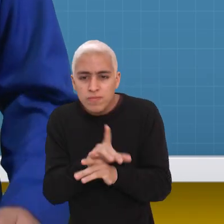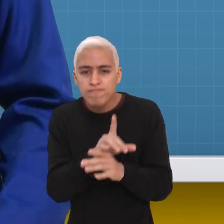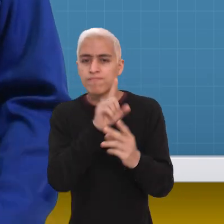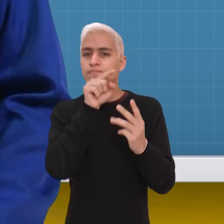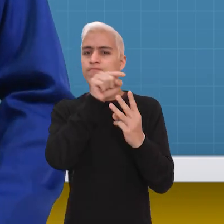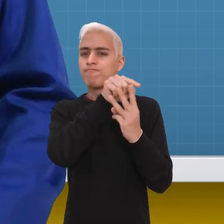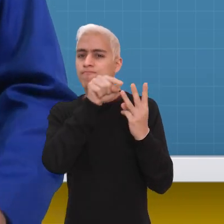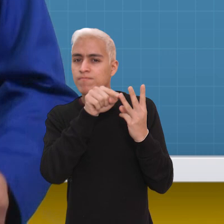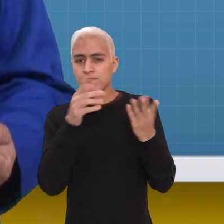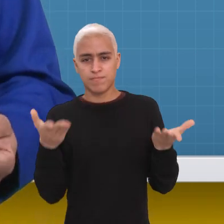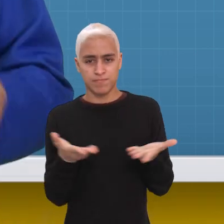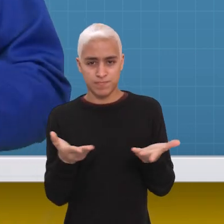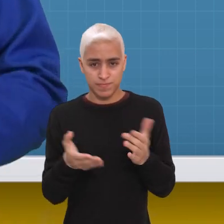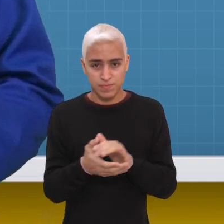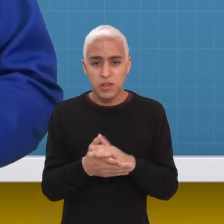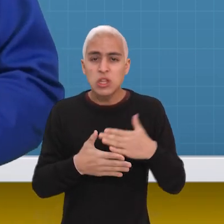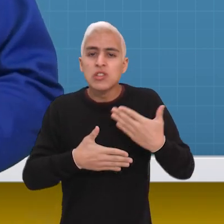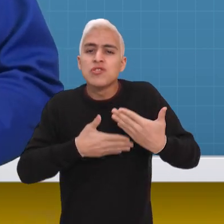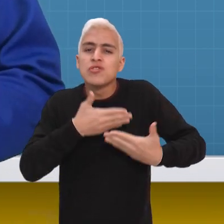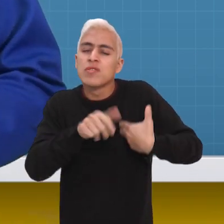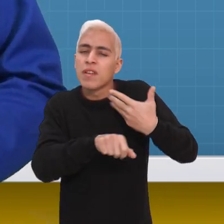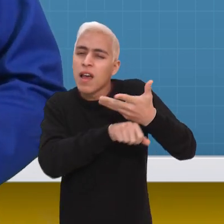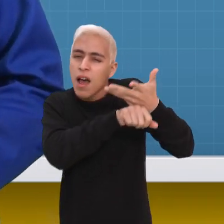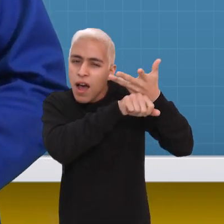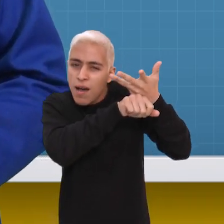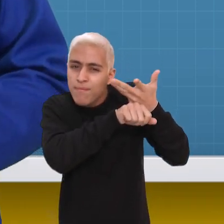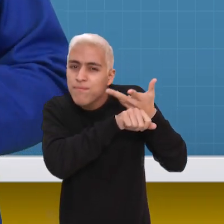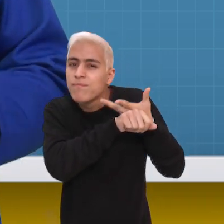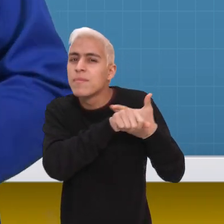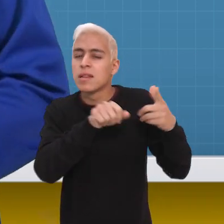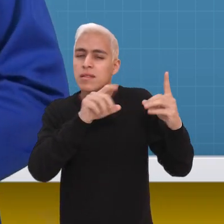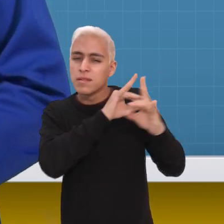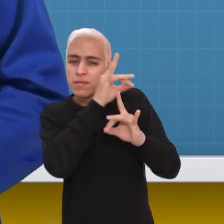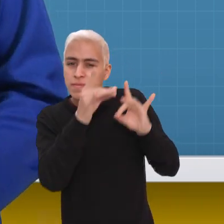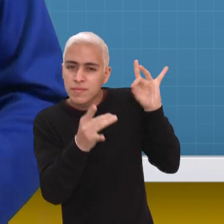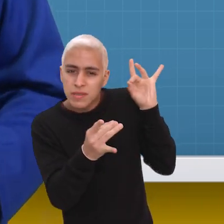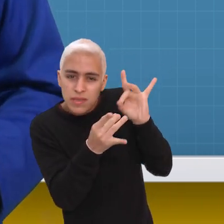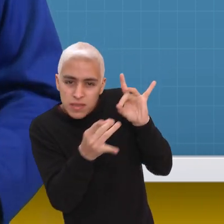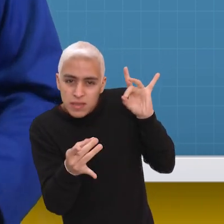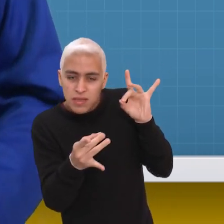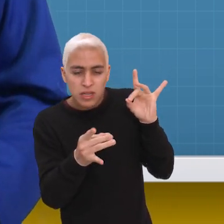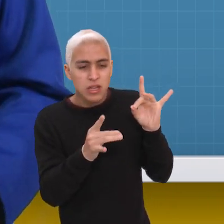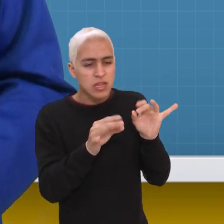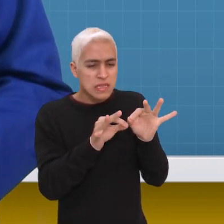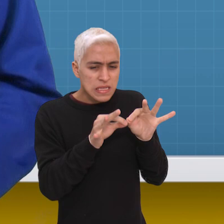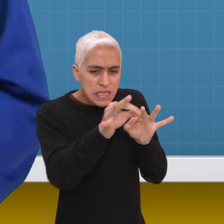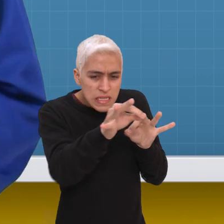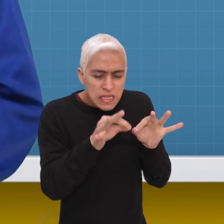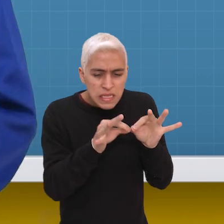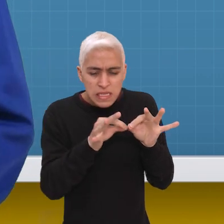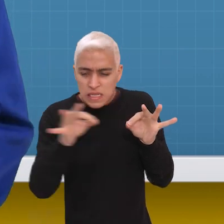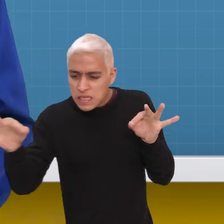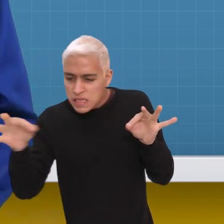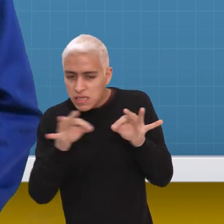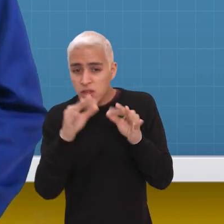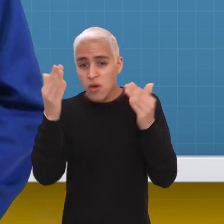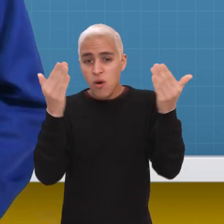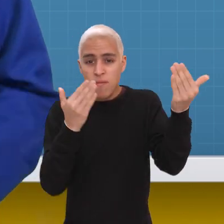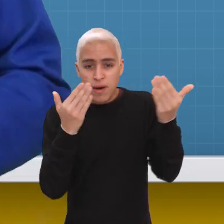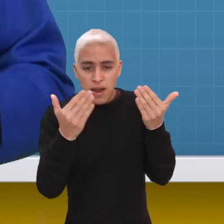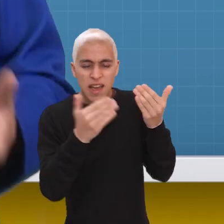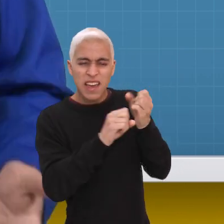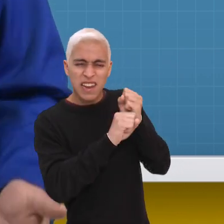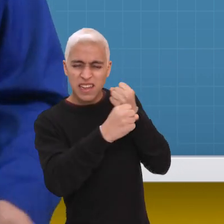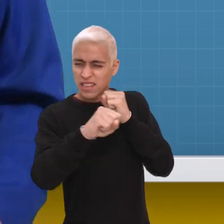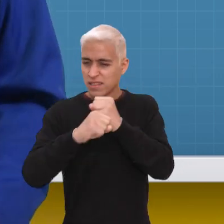grande objetivo. Vamos desenvolver algumas habilidades bem específicas de medir e comparar grandezas.